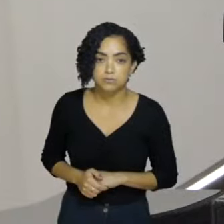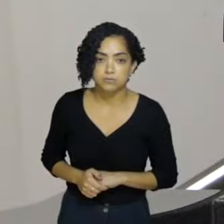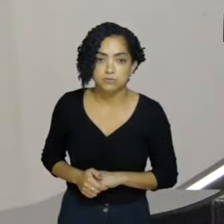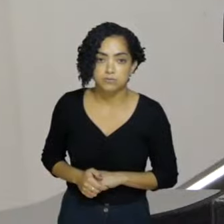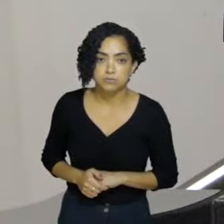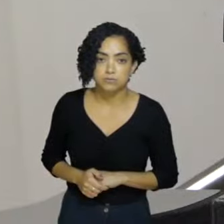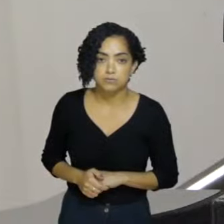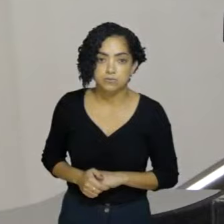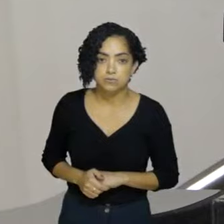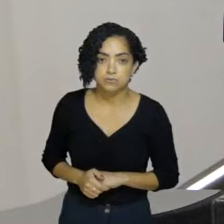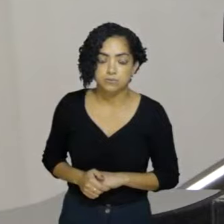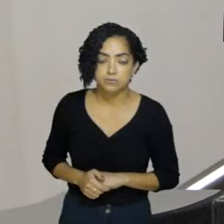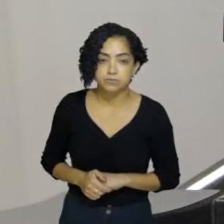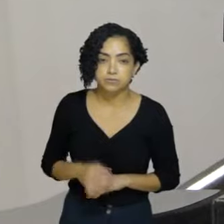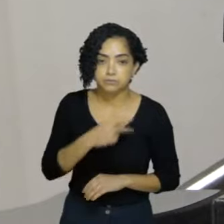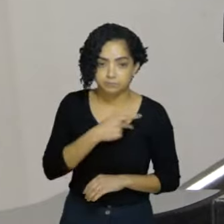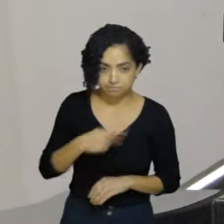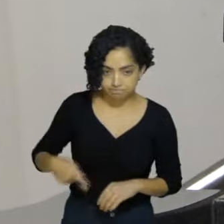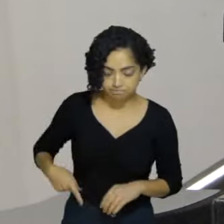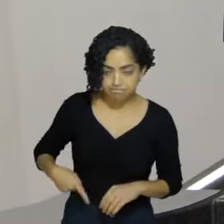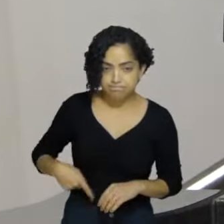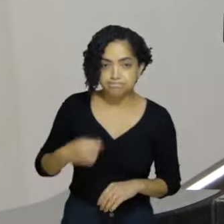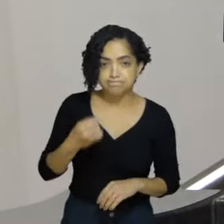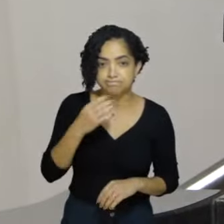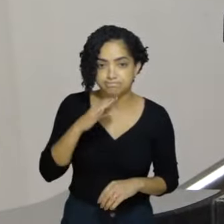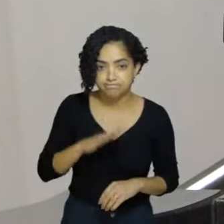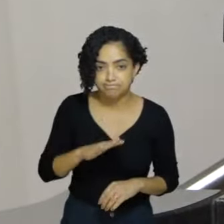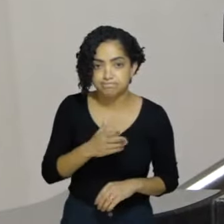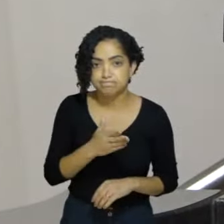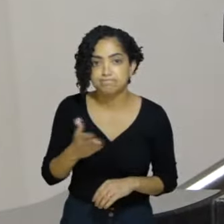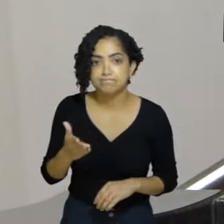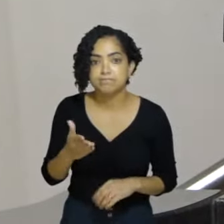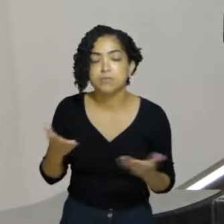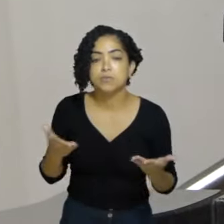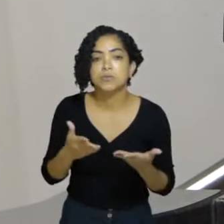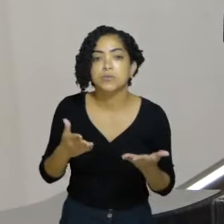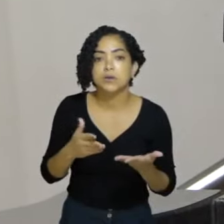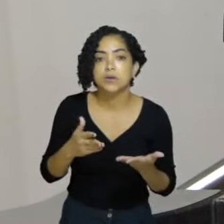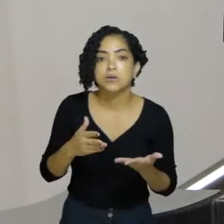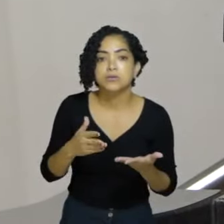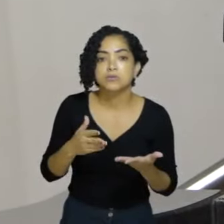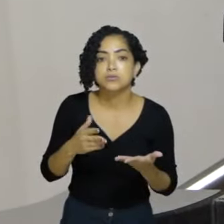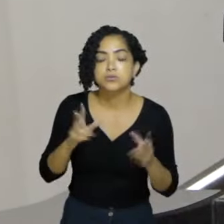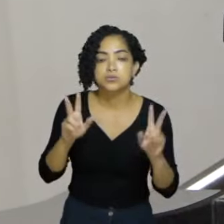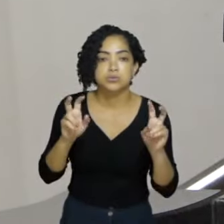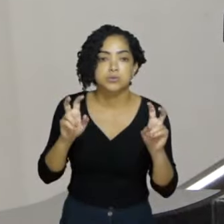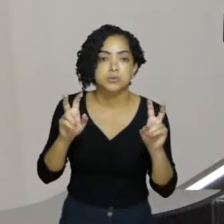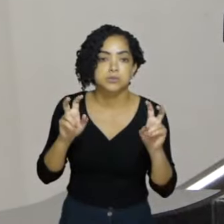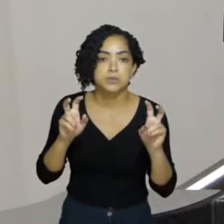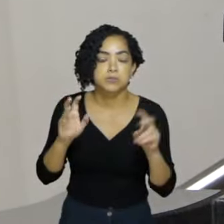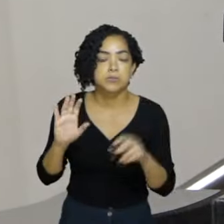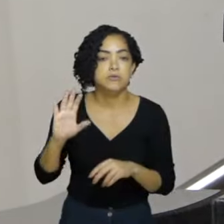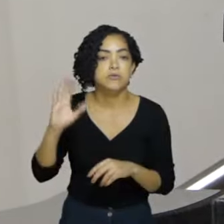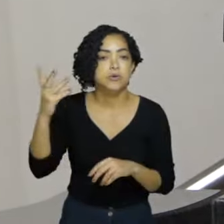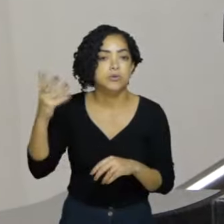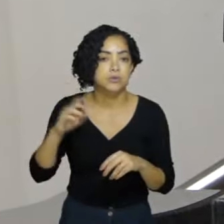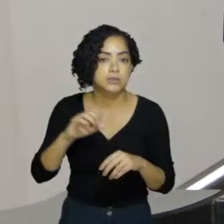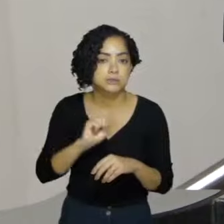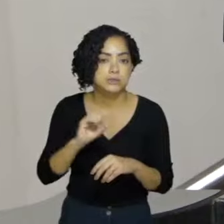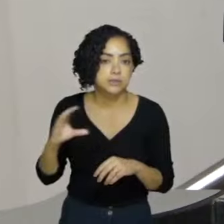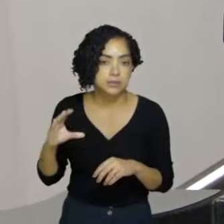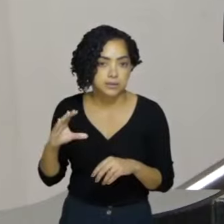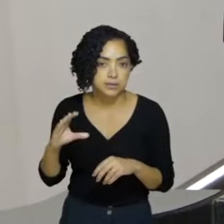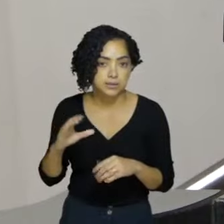Boa tarde, presidente. Boa tarde a todos que nos assistem. Gente, a minha fala é sobre o que vem acontecendo no estado de Santa Catarina